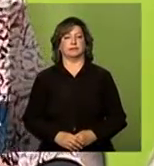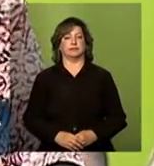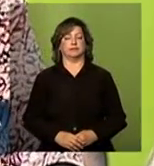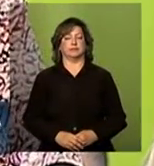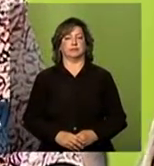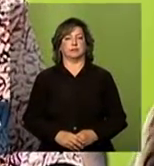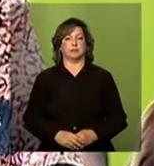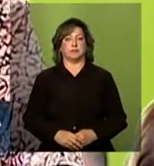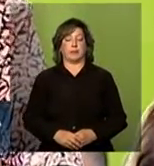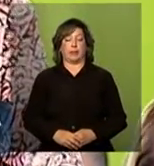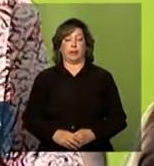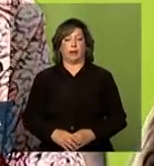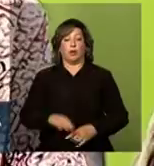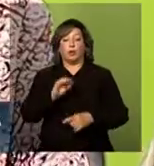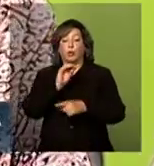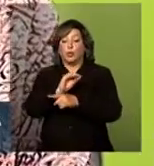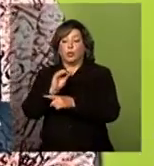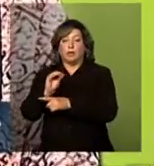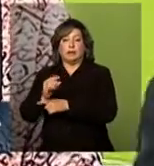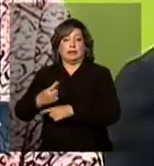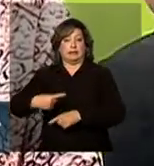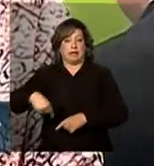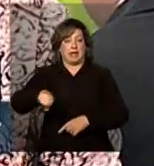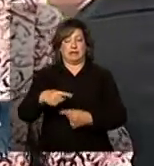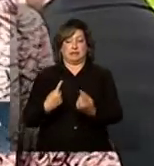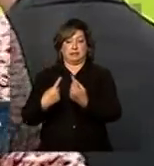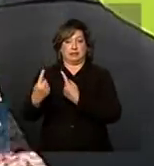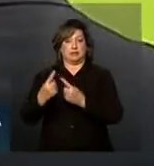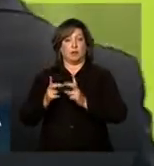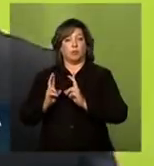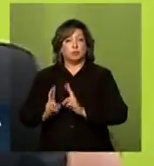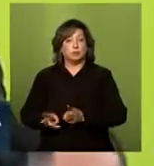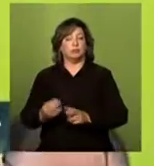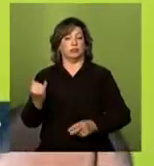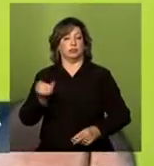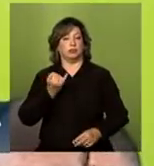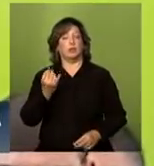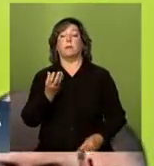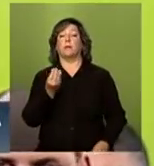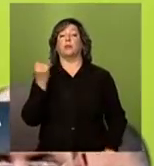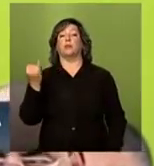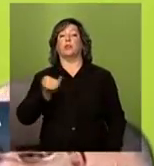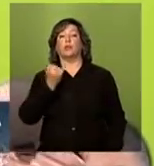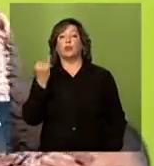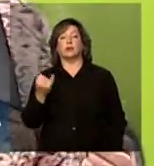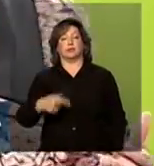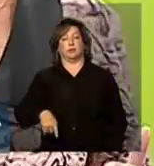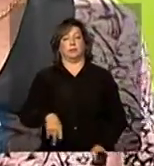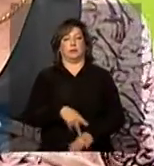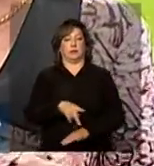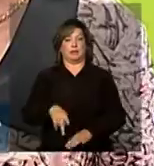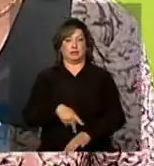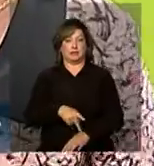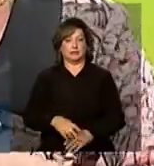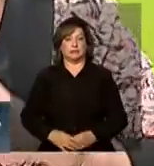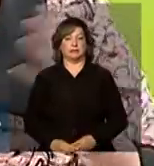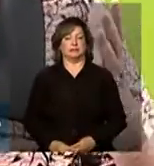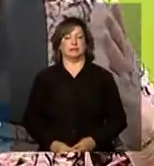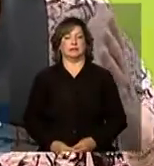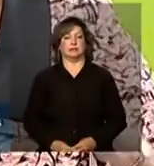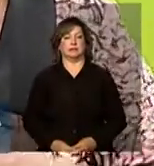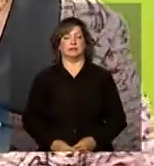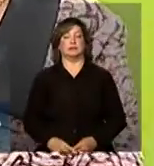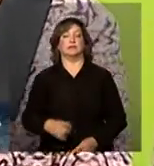manter essas estradas em condições é muito importante pro país a